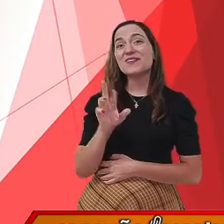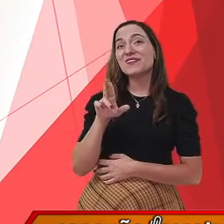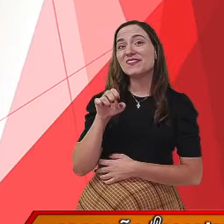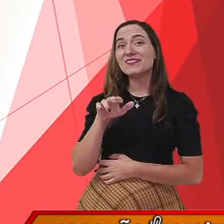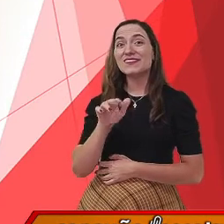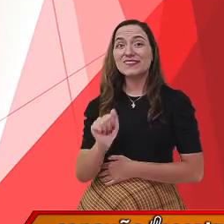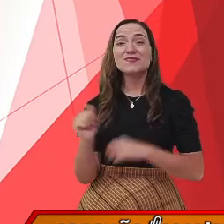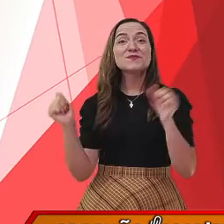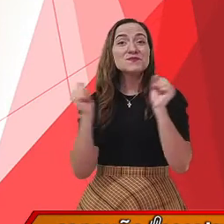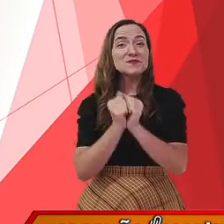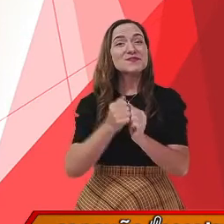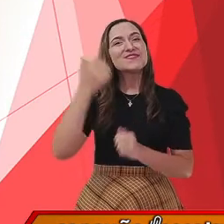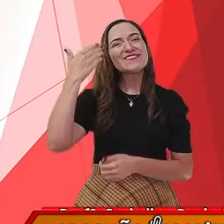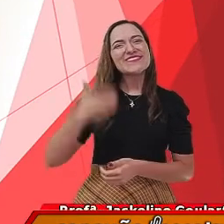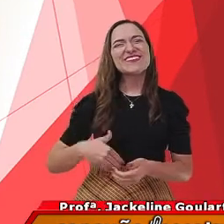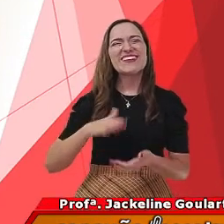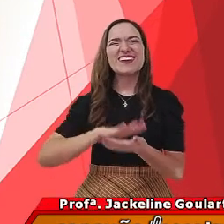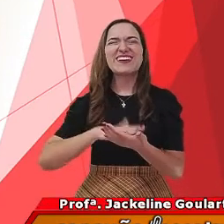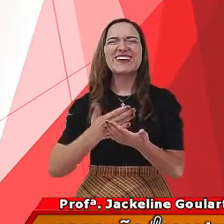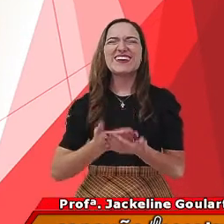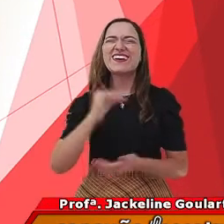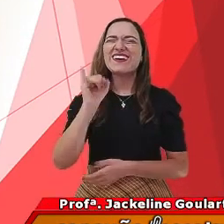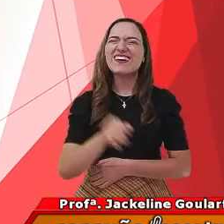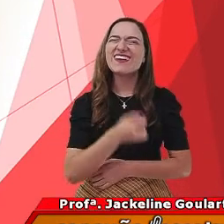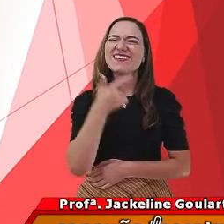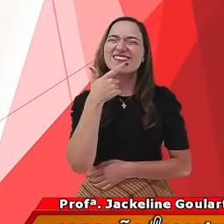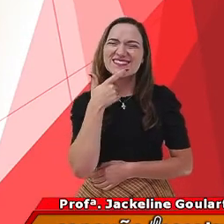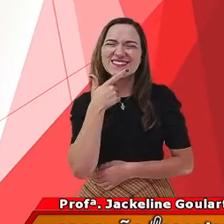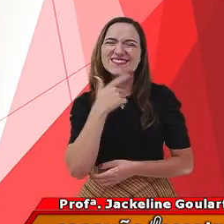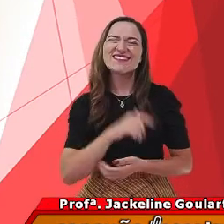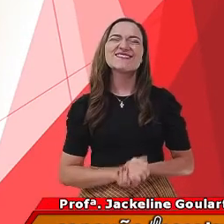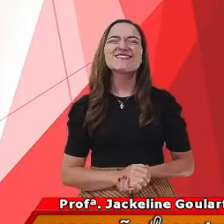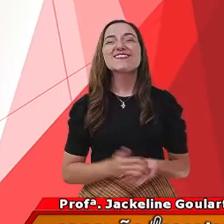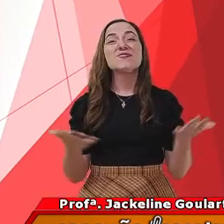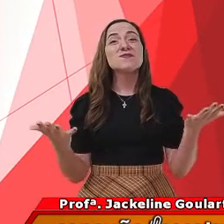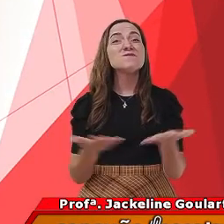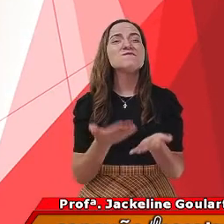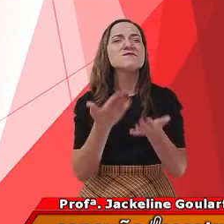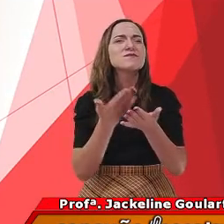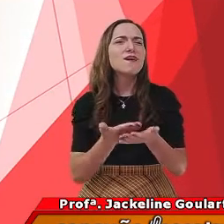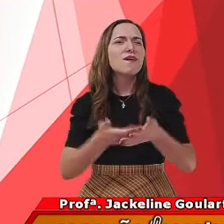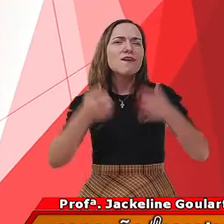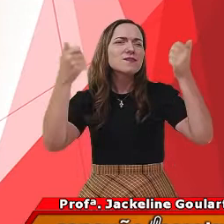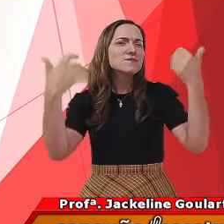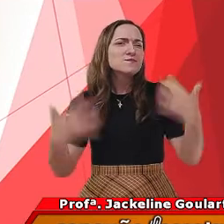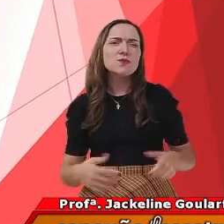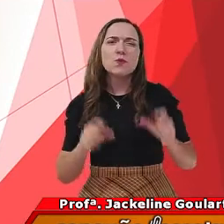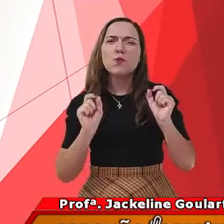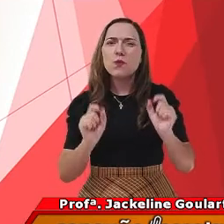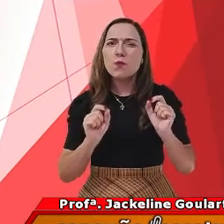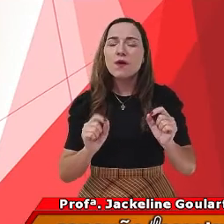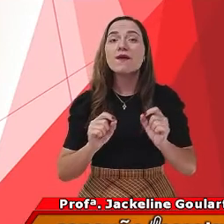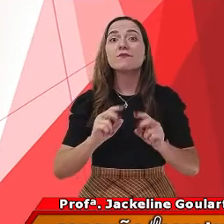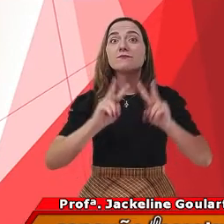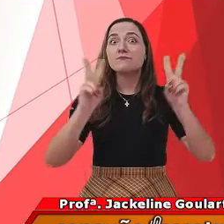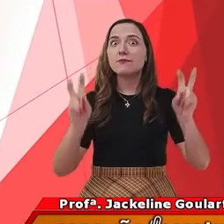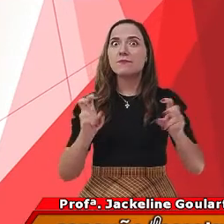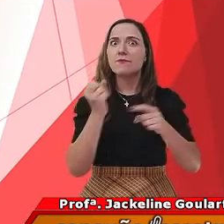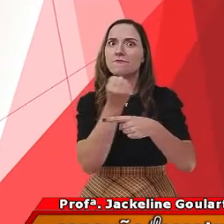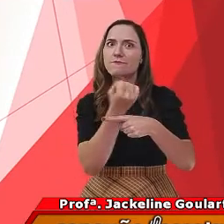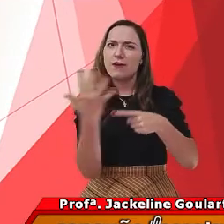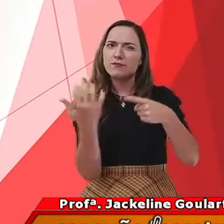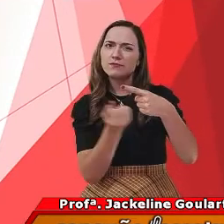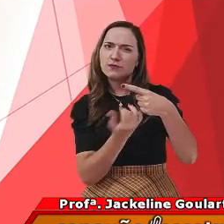e esta é a intérprete Jaqueline. Em nossa aula, vamos falar sobre fração.